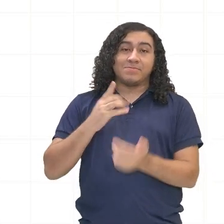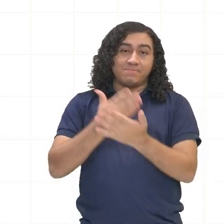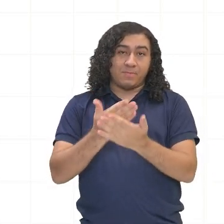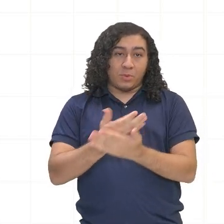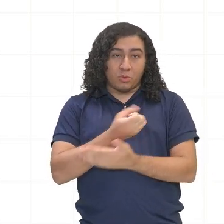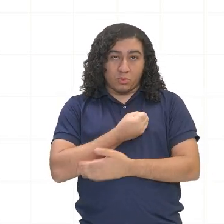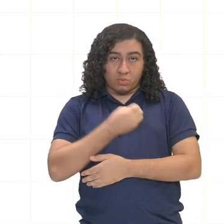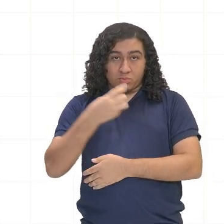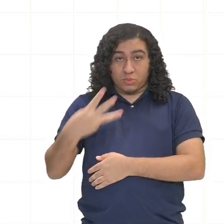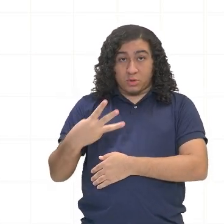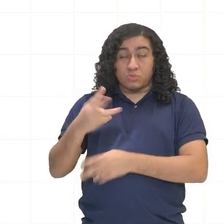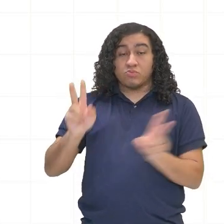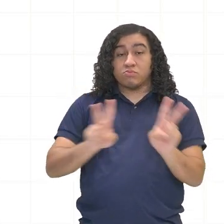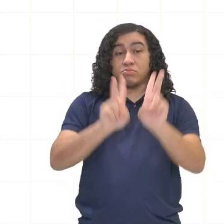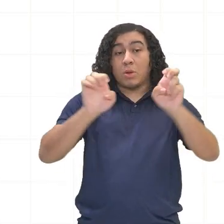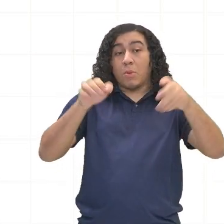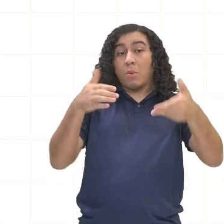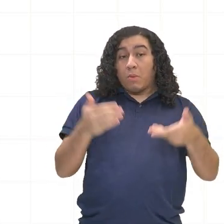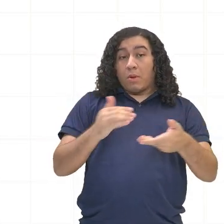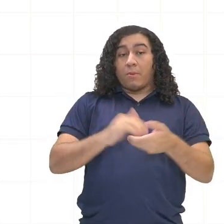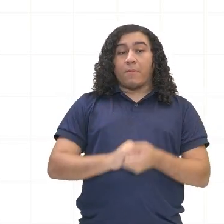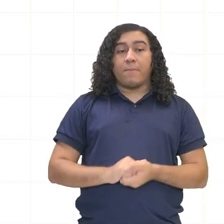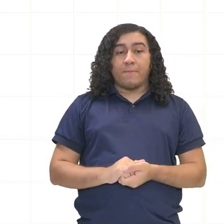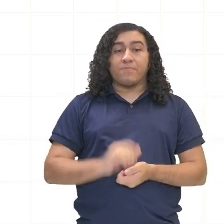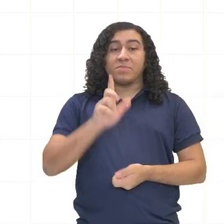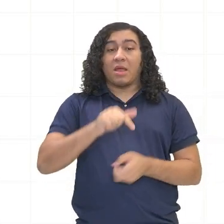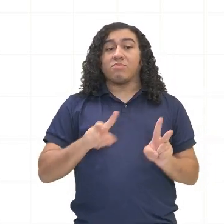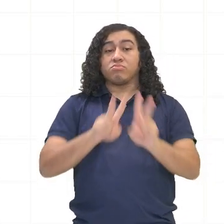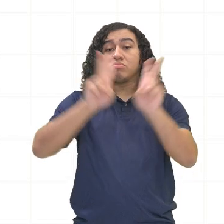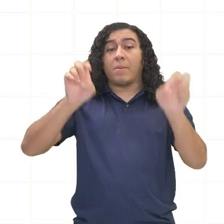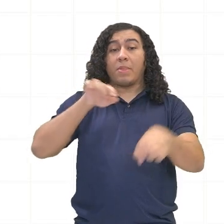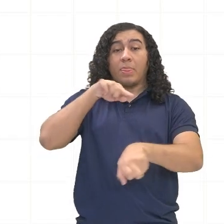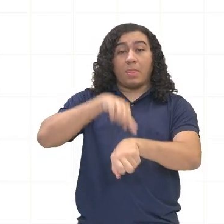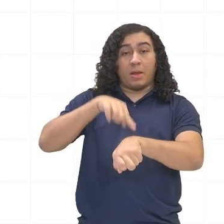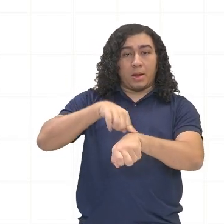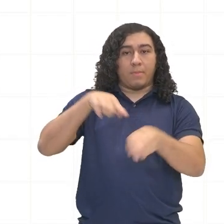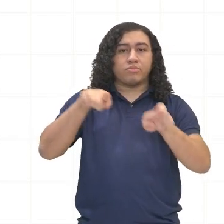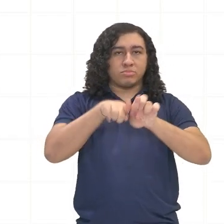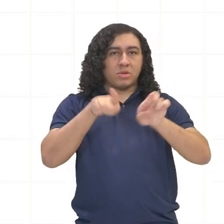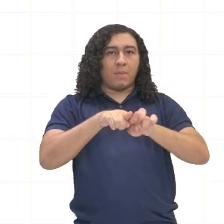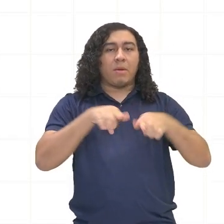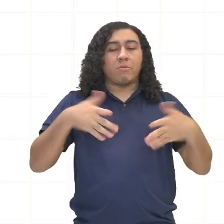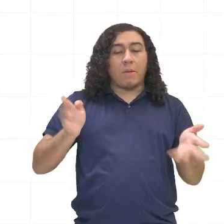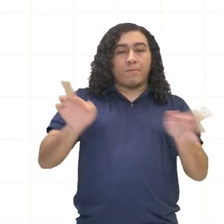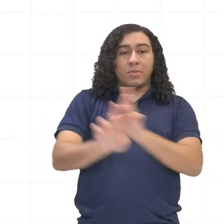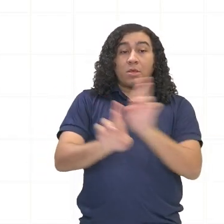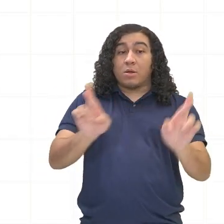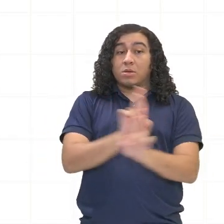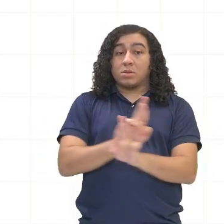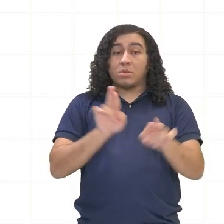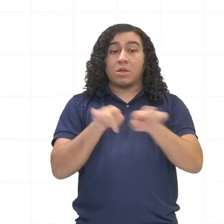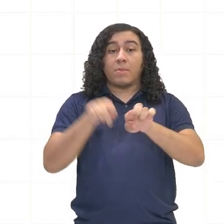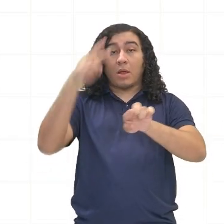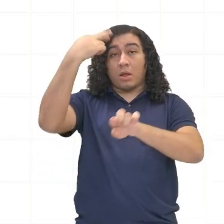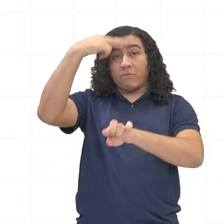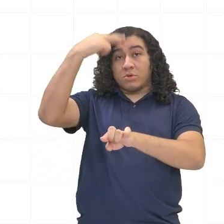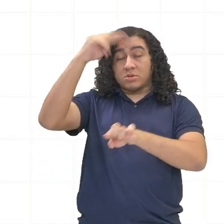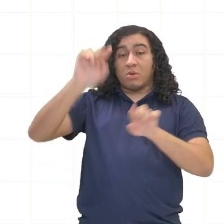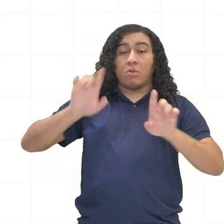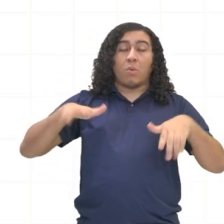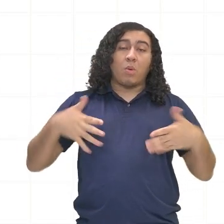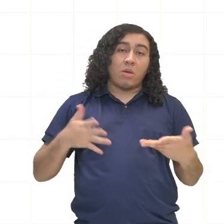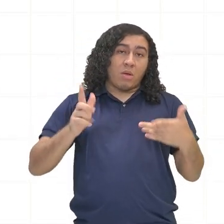3, o objeto de conhecimento, a questão do tempo, sincronias e diacronias, reflexões sobre o sentido